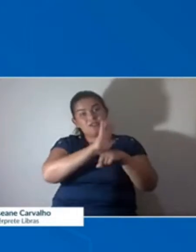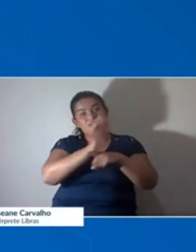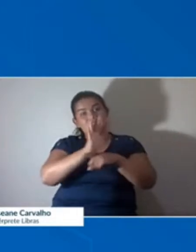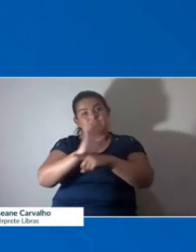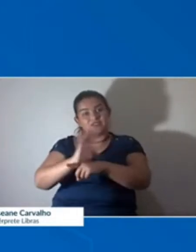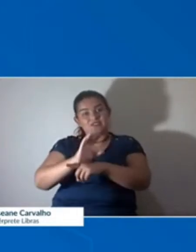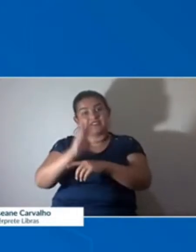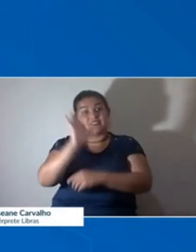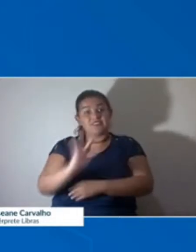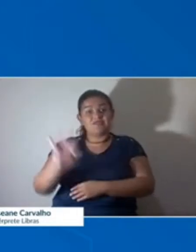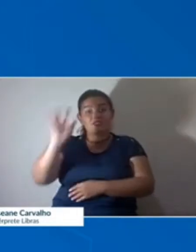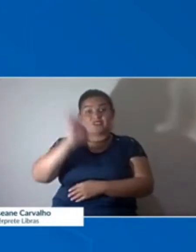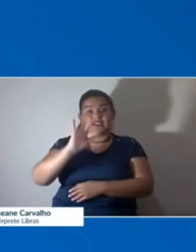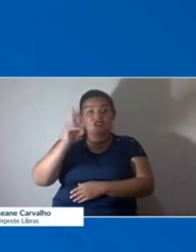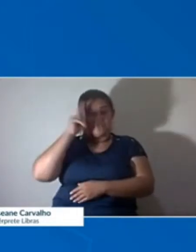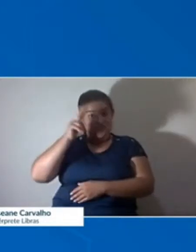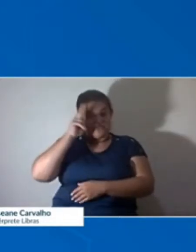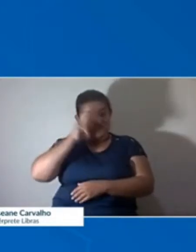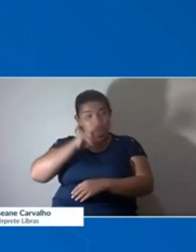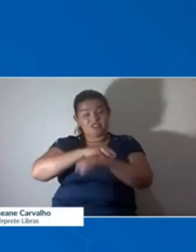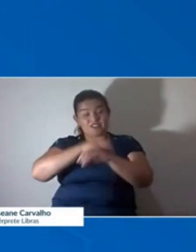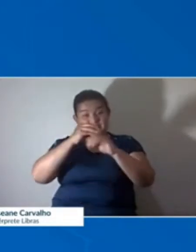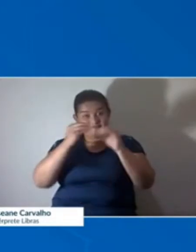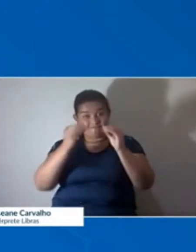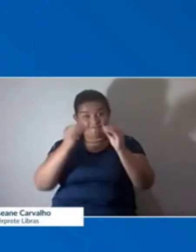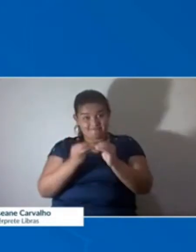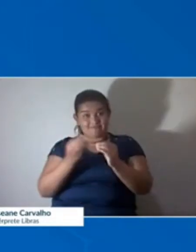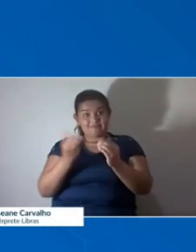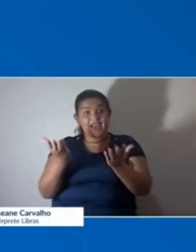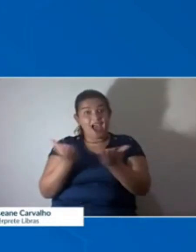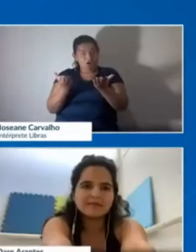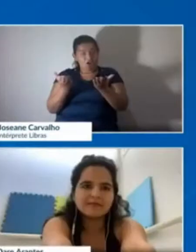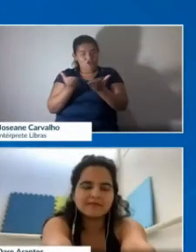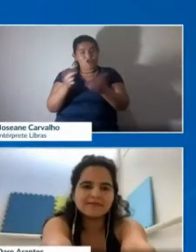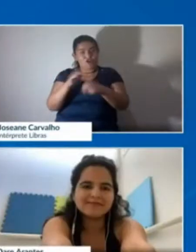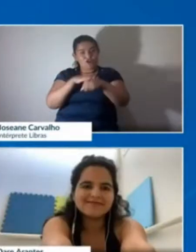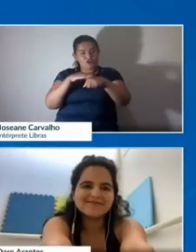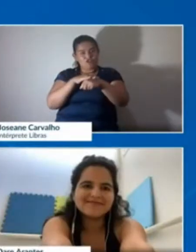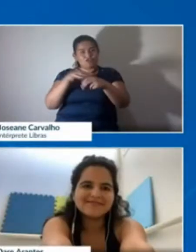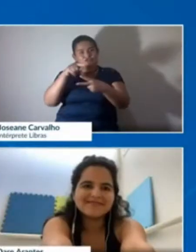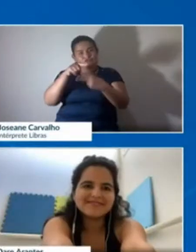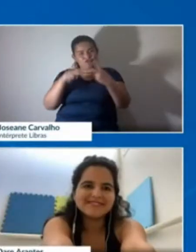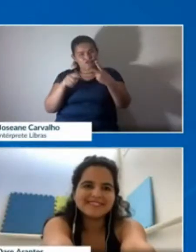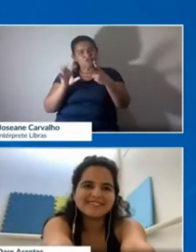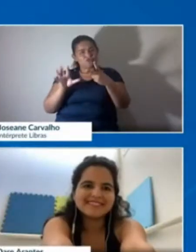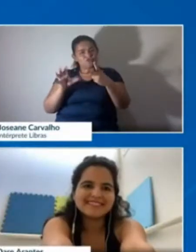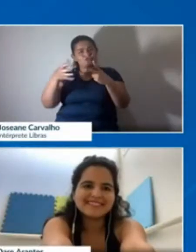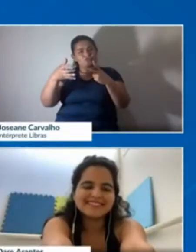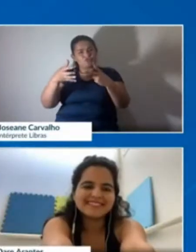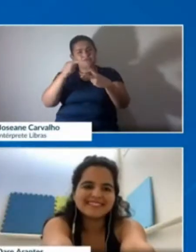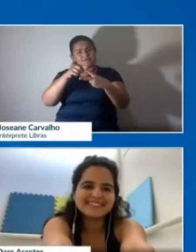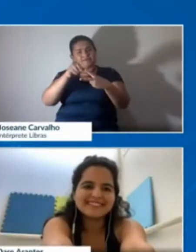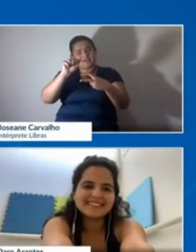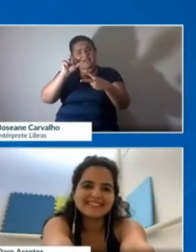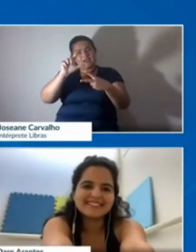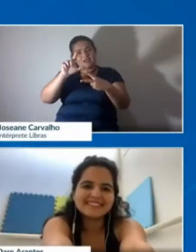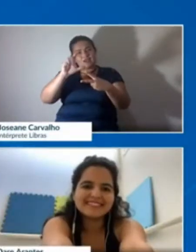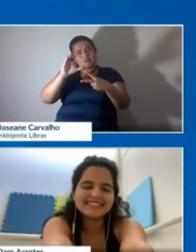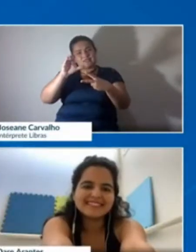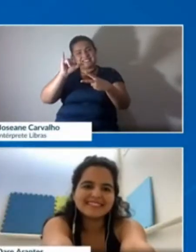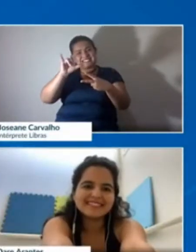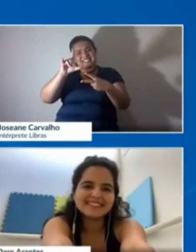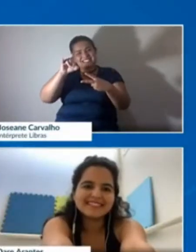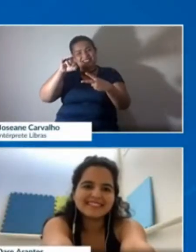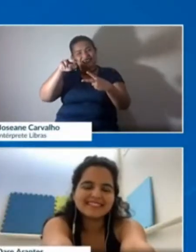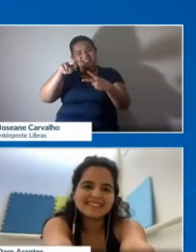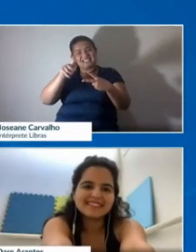de História da UFG. E estão conversando conosco duas integrantes desse grupo, a Alcilene Cavalcante, que é professora